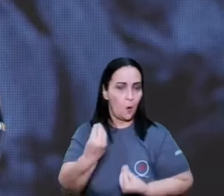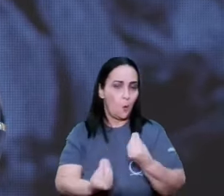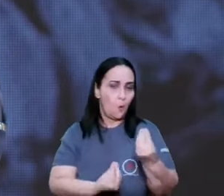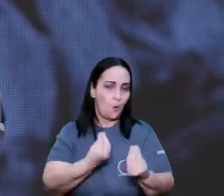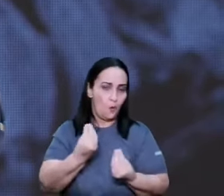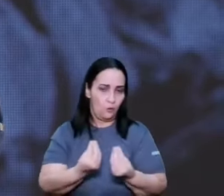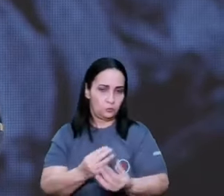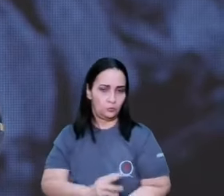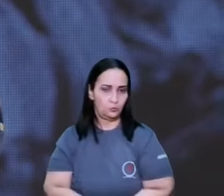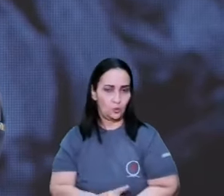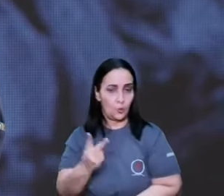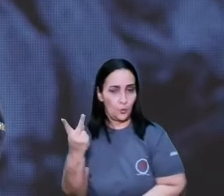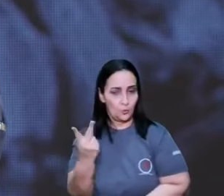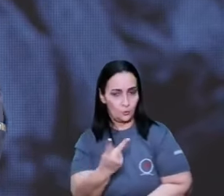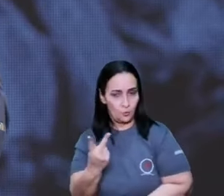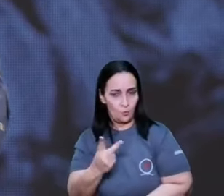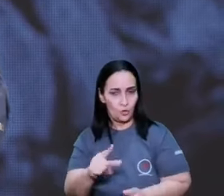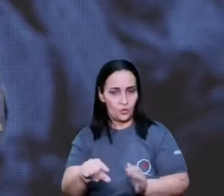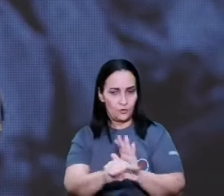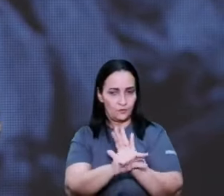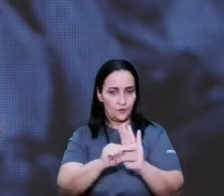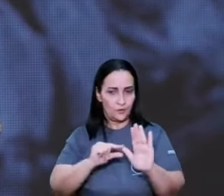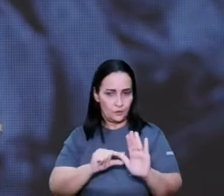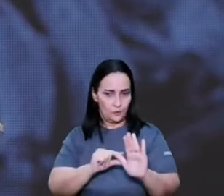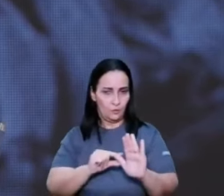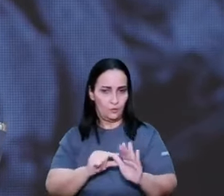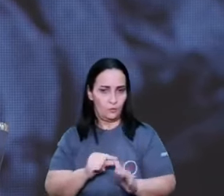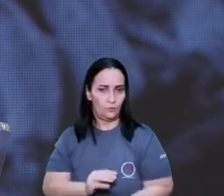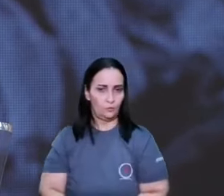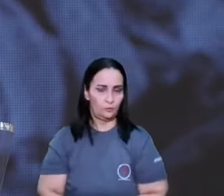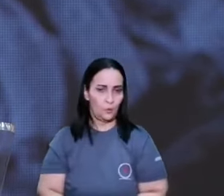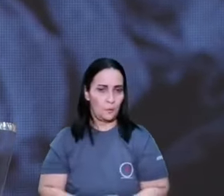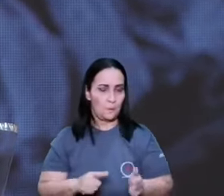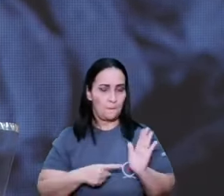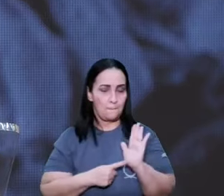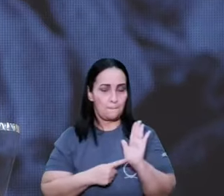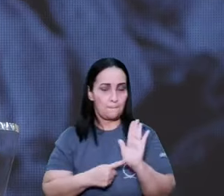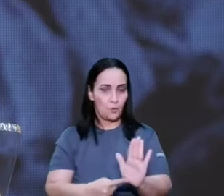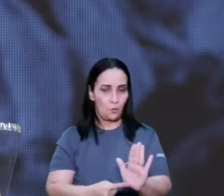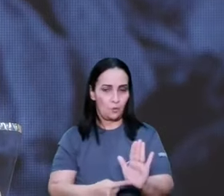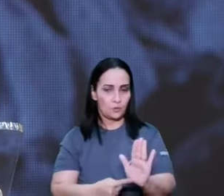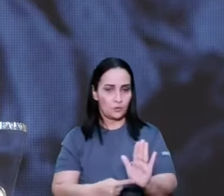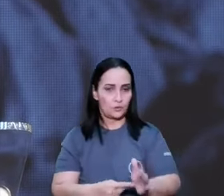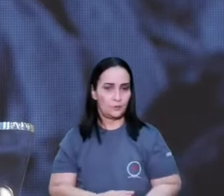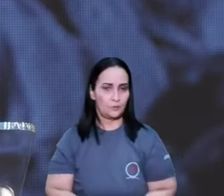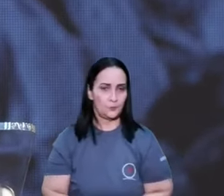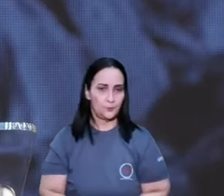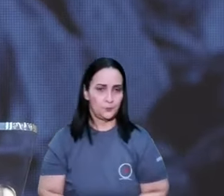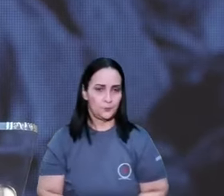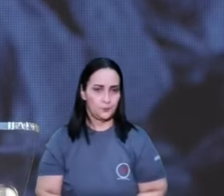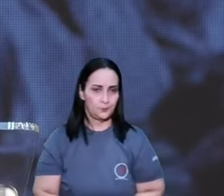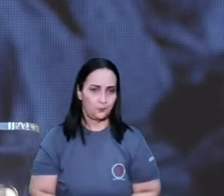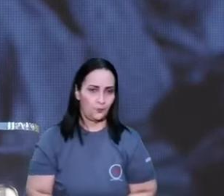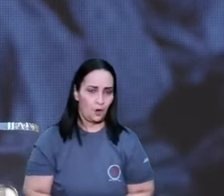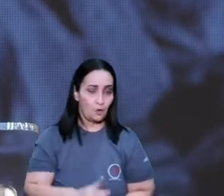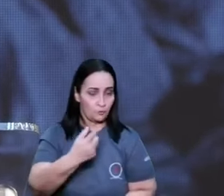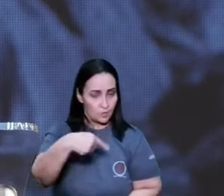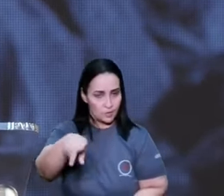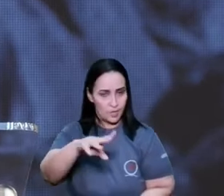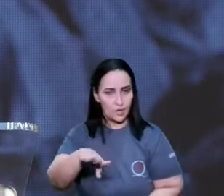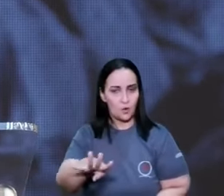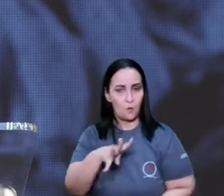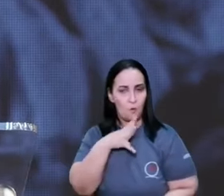esses dois Versículos aqui nos proporciona aqui os senhores já sabem